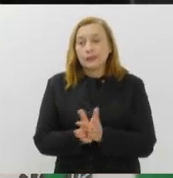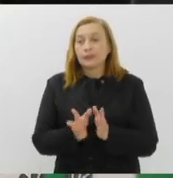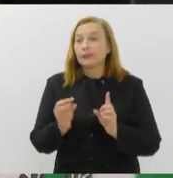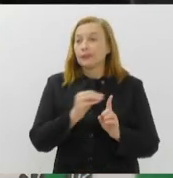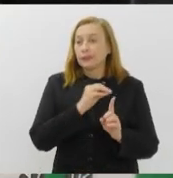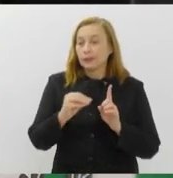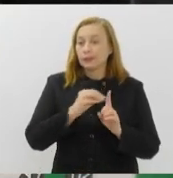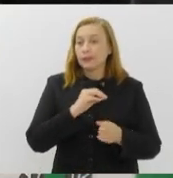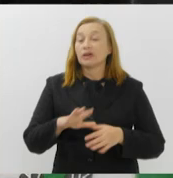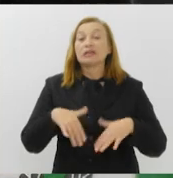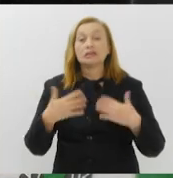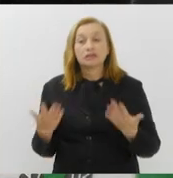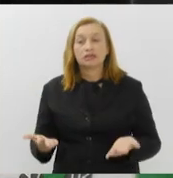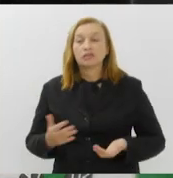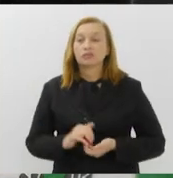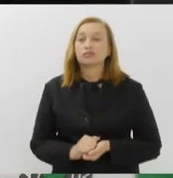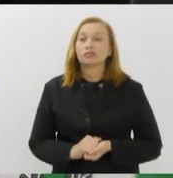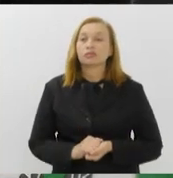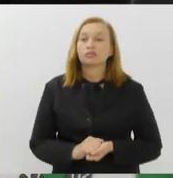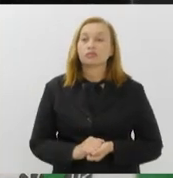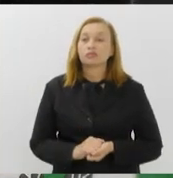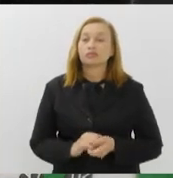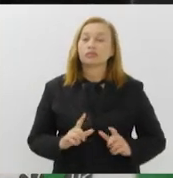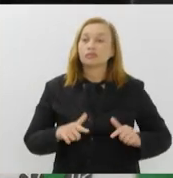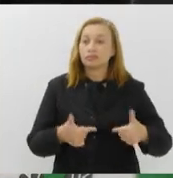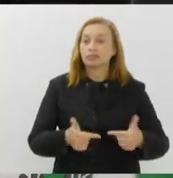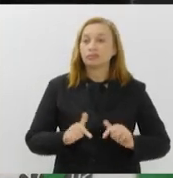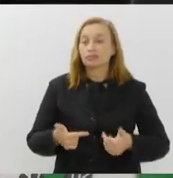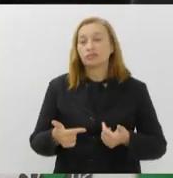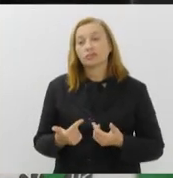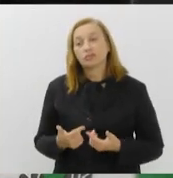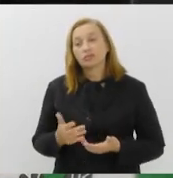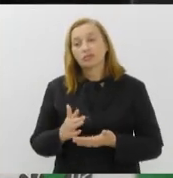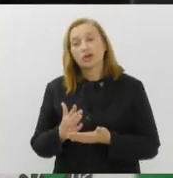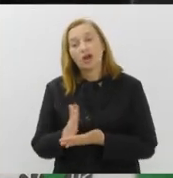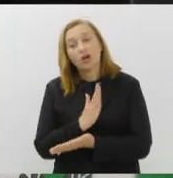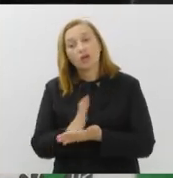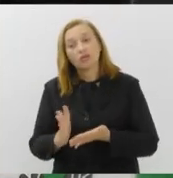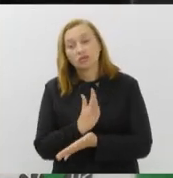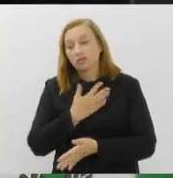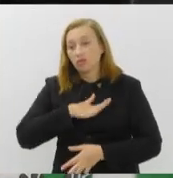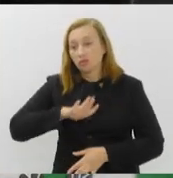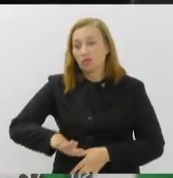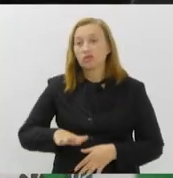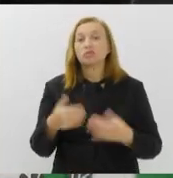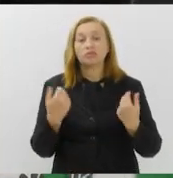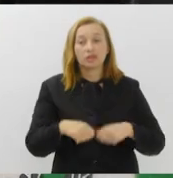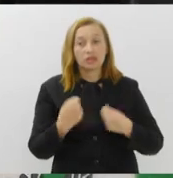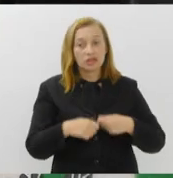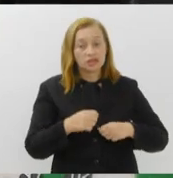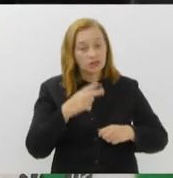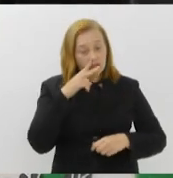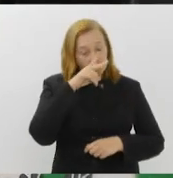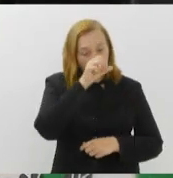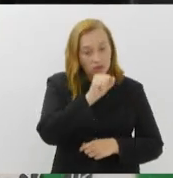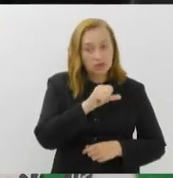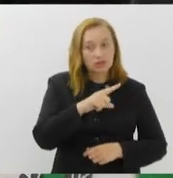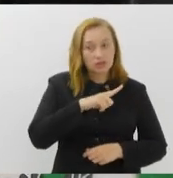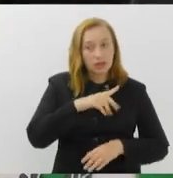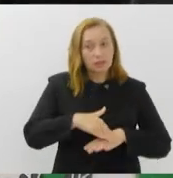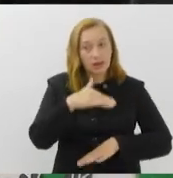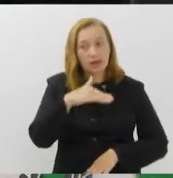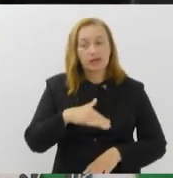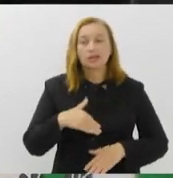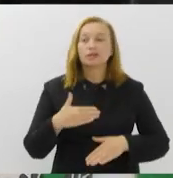vulnerável. Então, são atuações que incomodam muita gente e que, portanto, a gente precisa também se fortalecer nesse